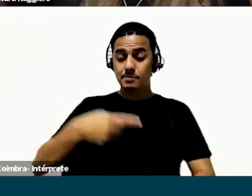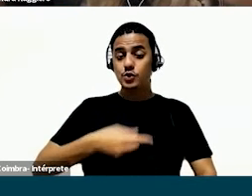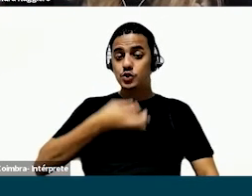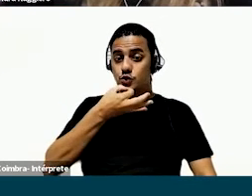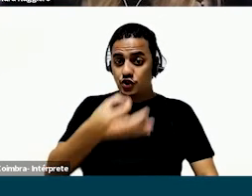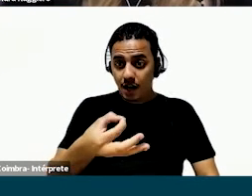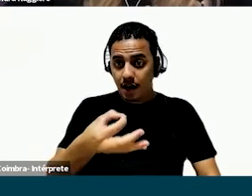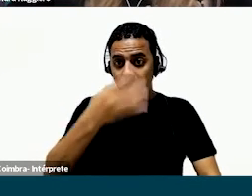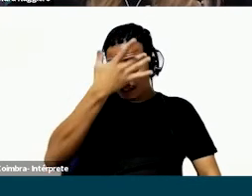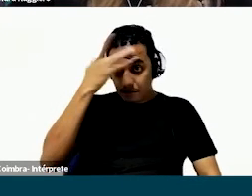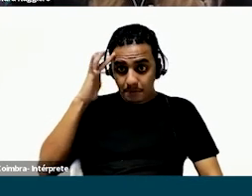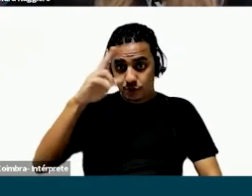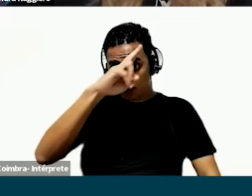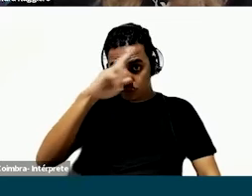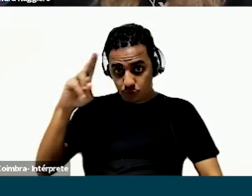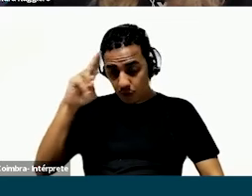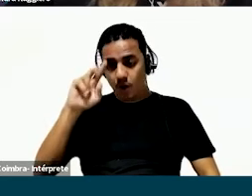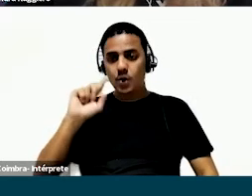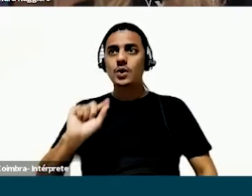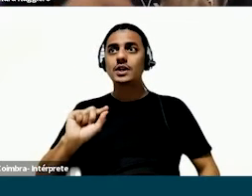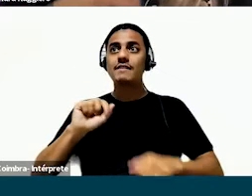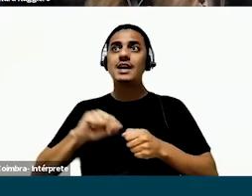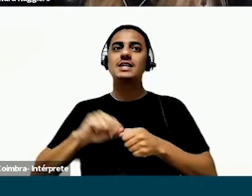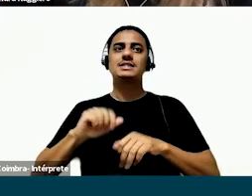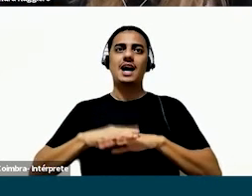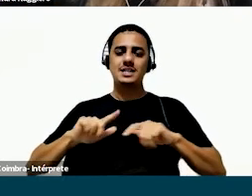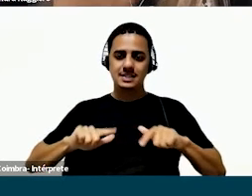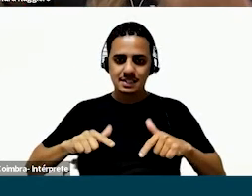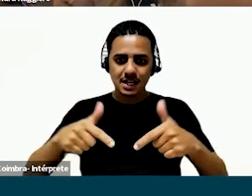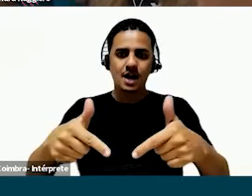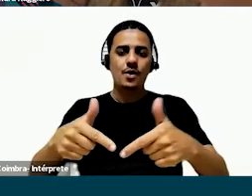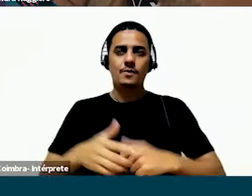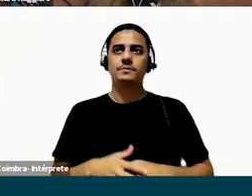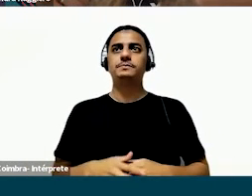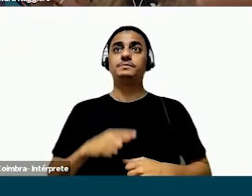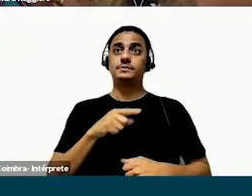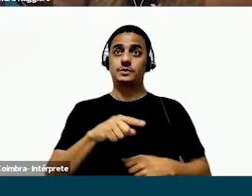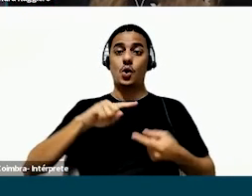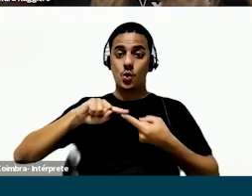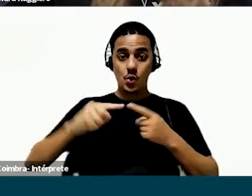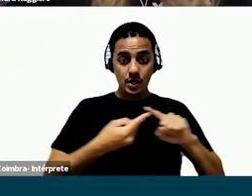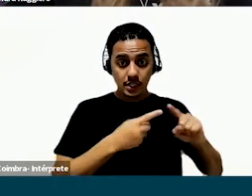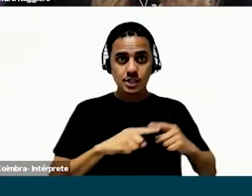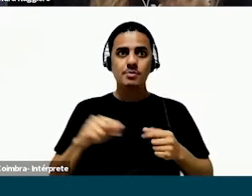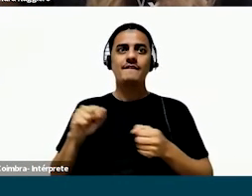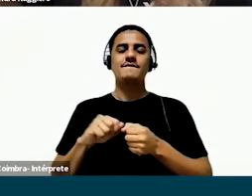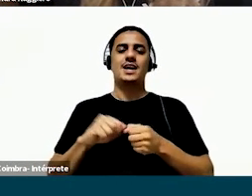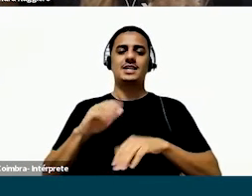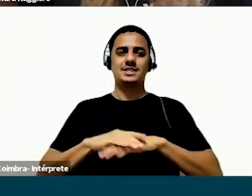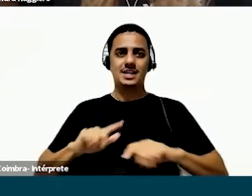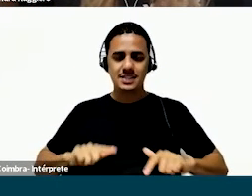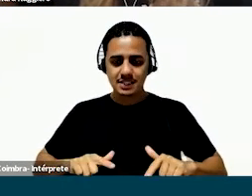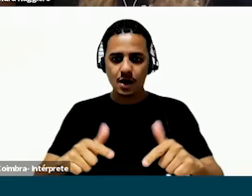e sugere para os usuários uma ação. Então, aqui, o próprio algoritmo está sugerindo a ação.